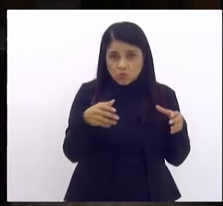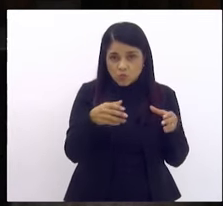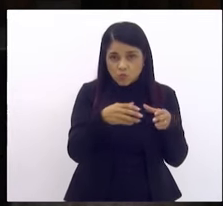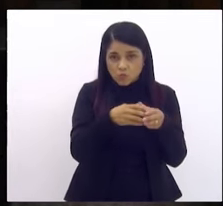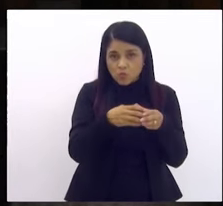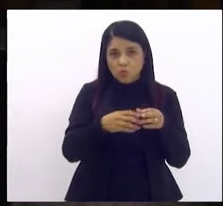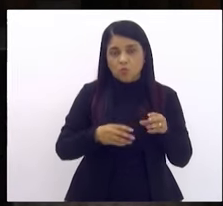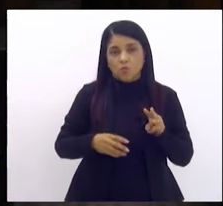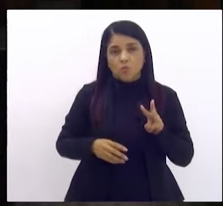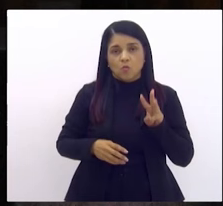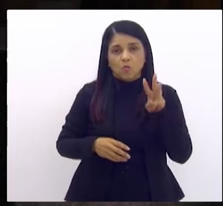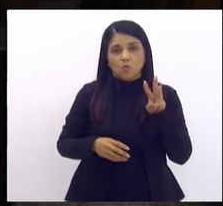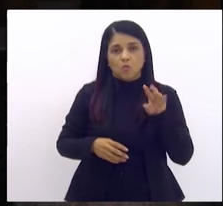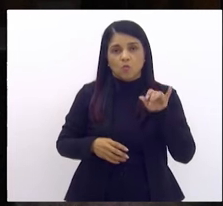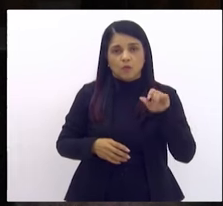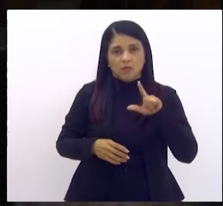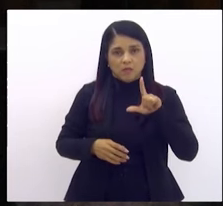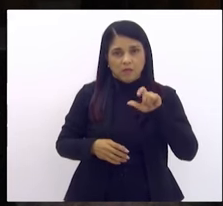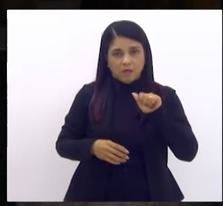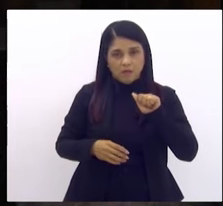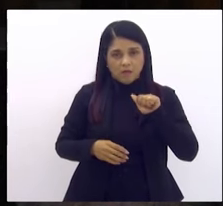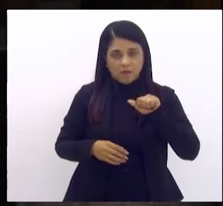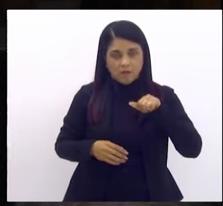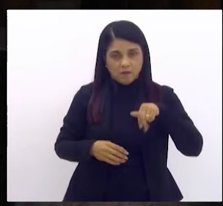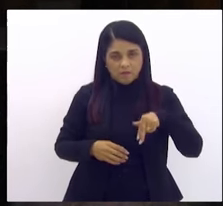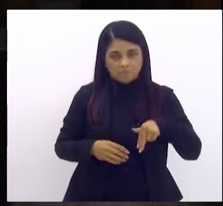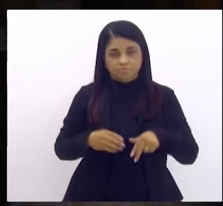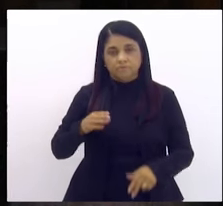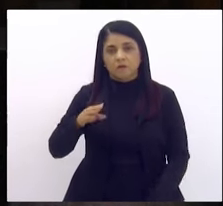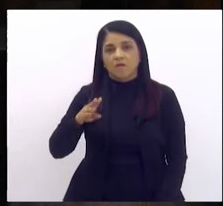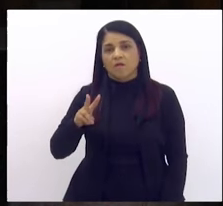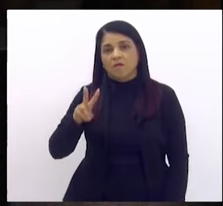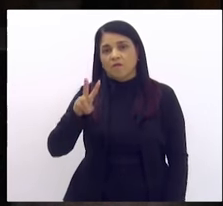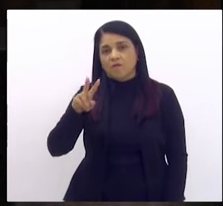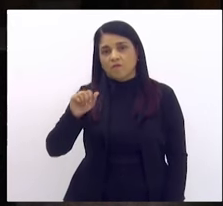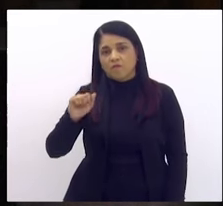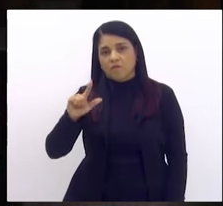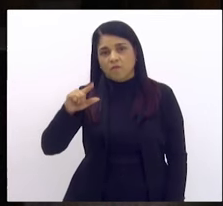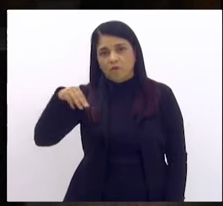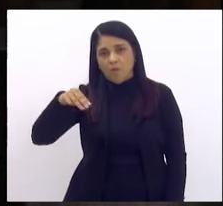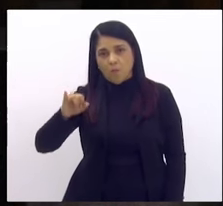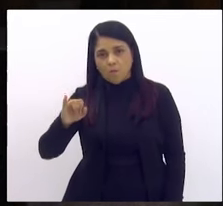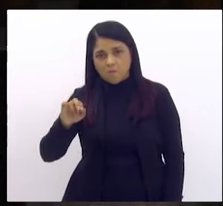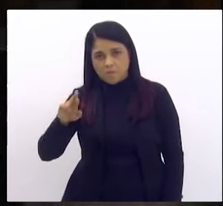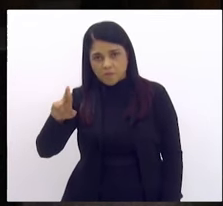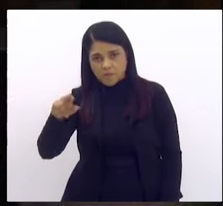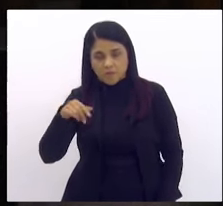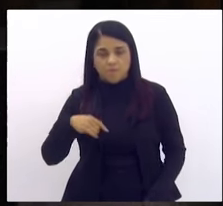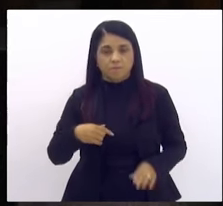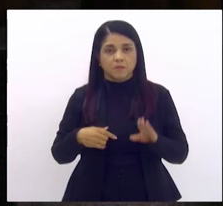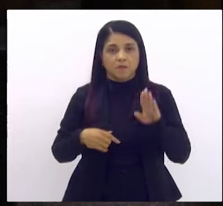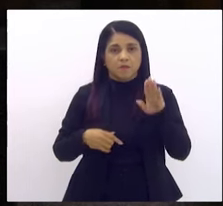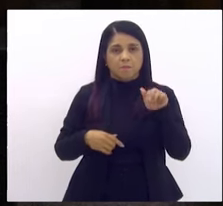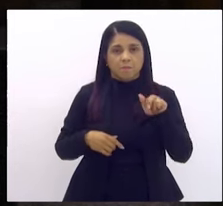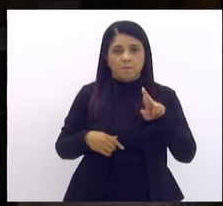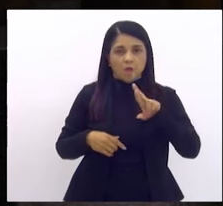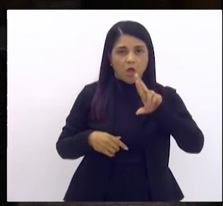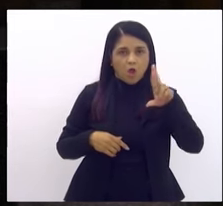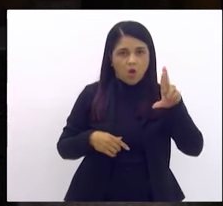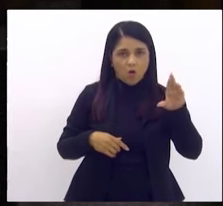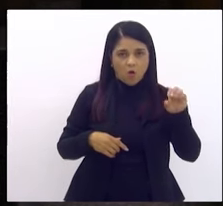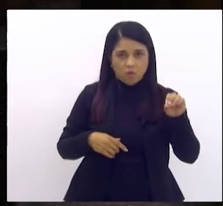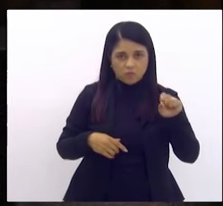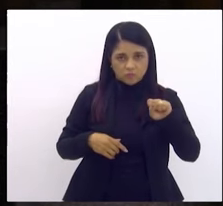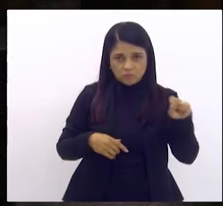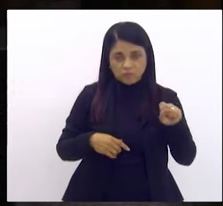William, Valmir e Barroso, foram covardemente